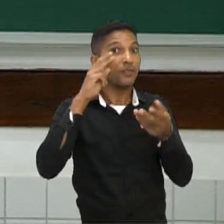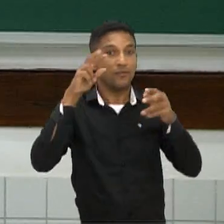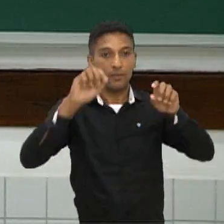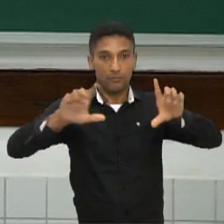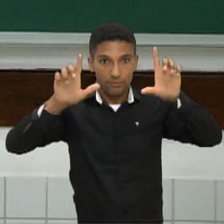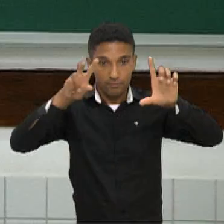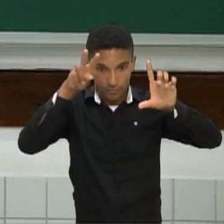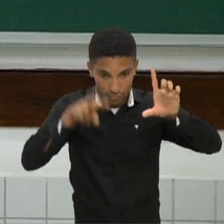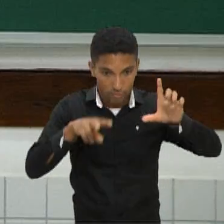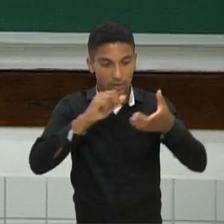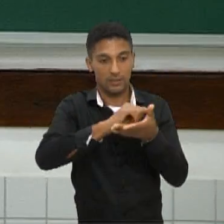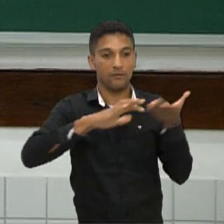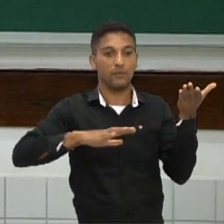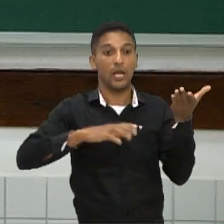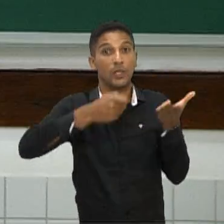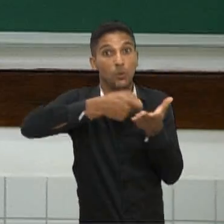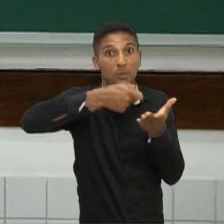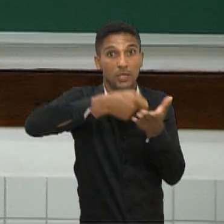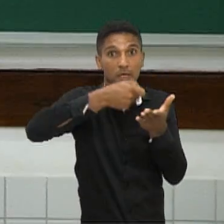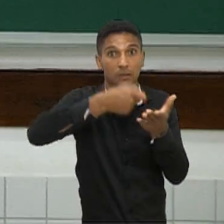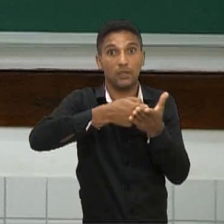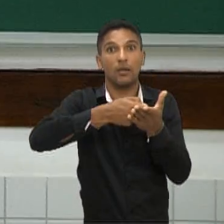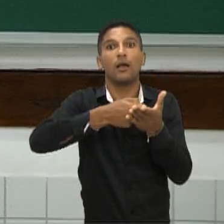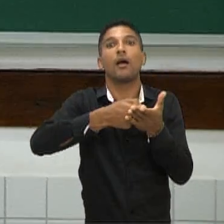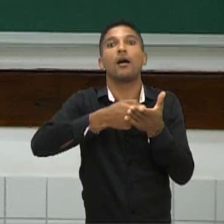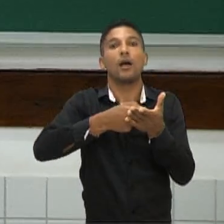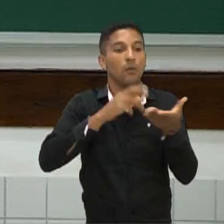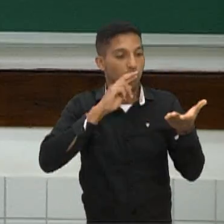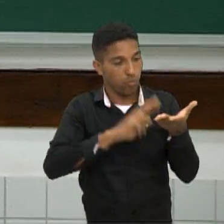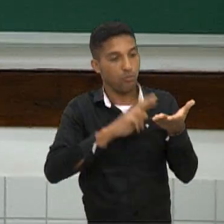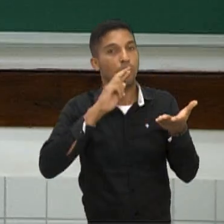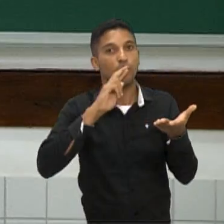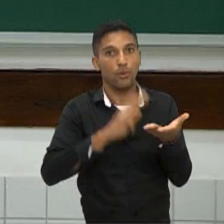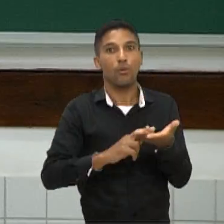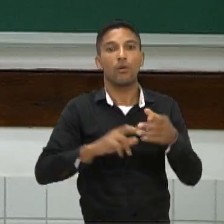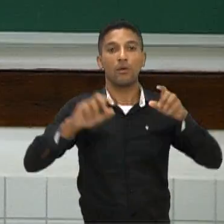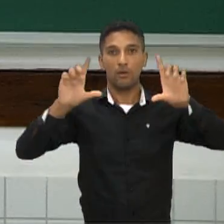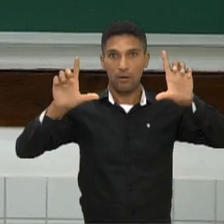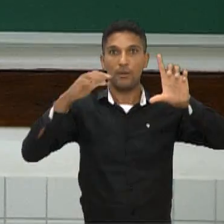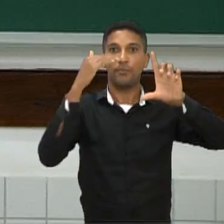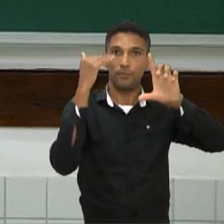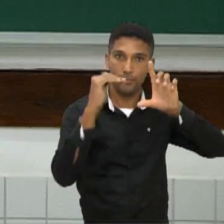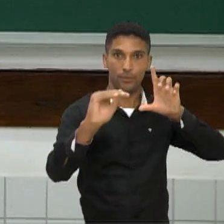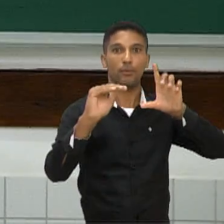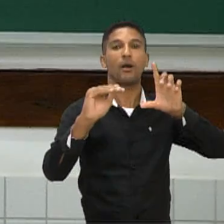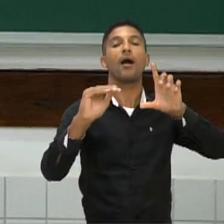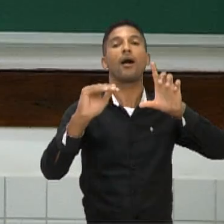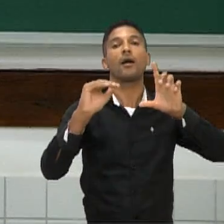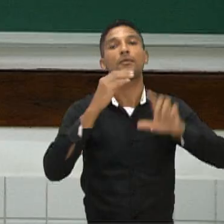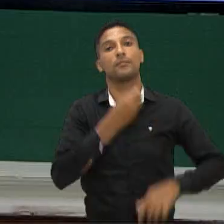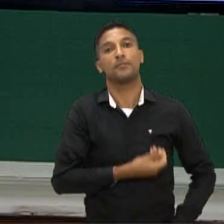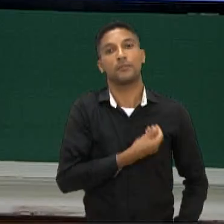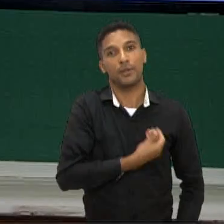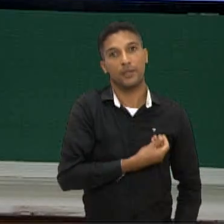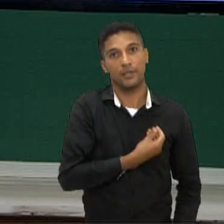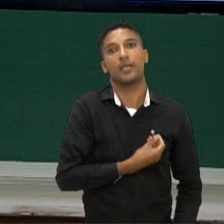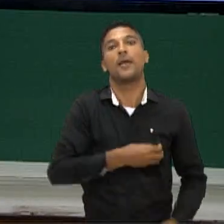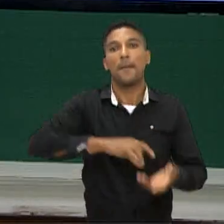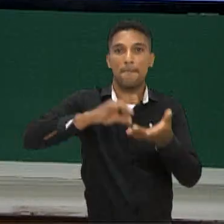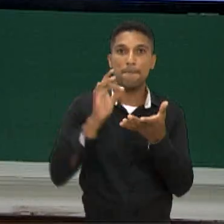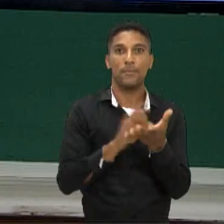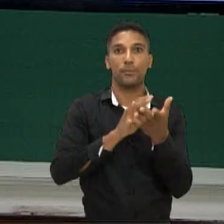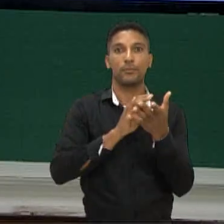a atividade e envia. A presença de vocês estará garantida na aula. Também não esqueçam que o